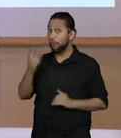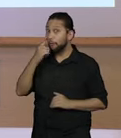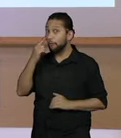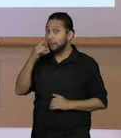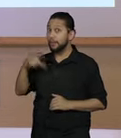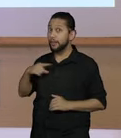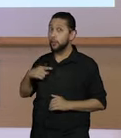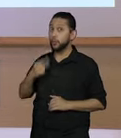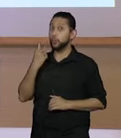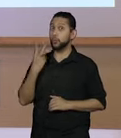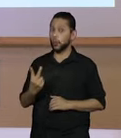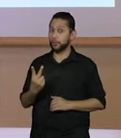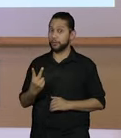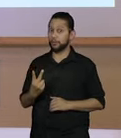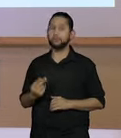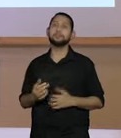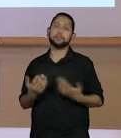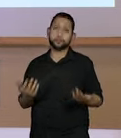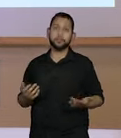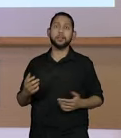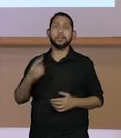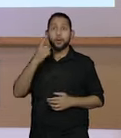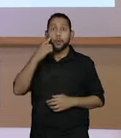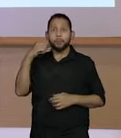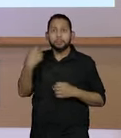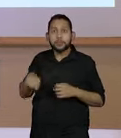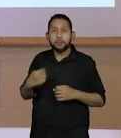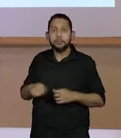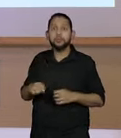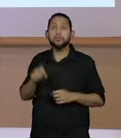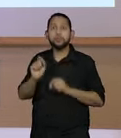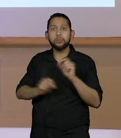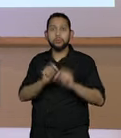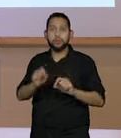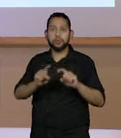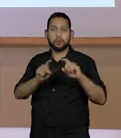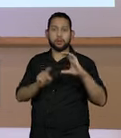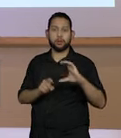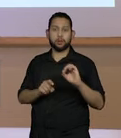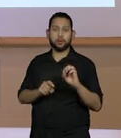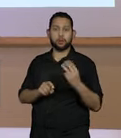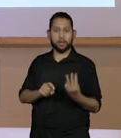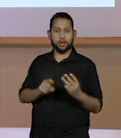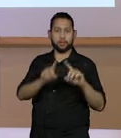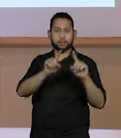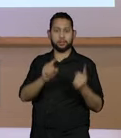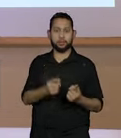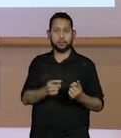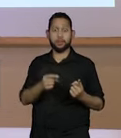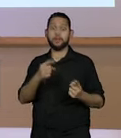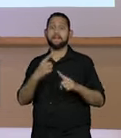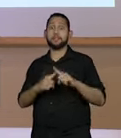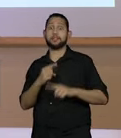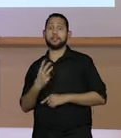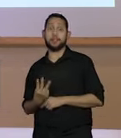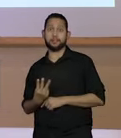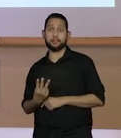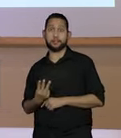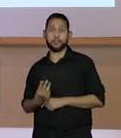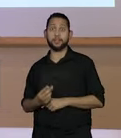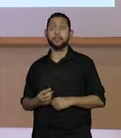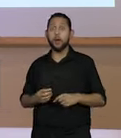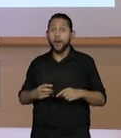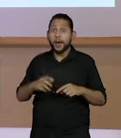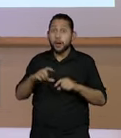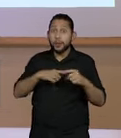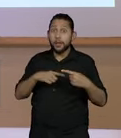2, aplico a distributiva igual na anterior e eu vou ter, então, 2 átomos de alumínio, 3